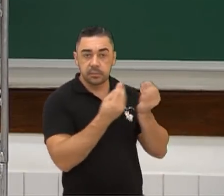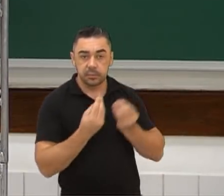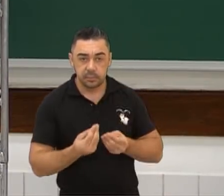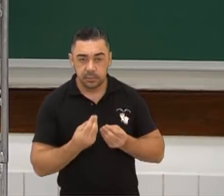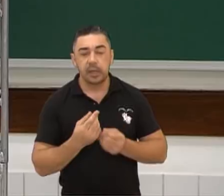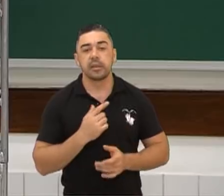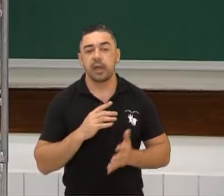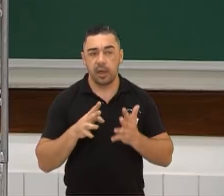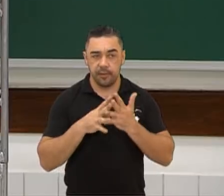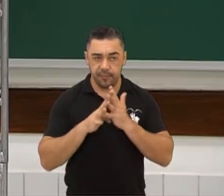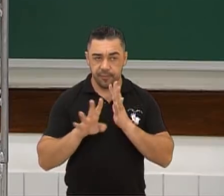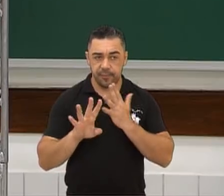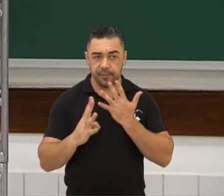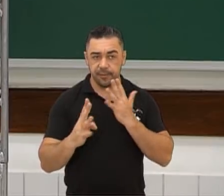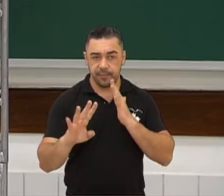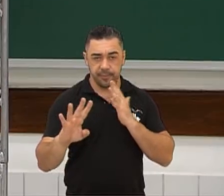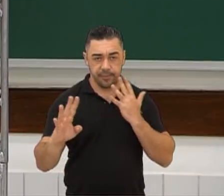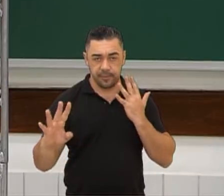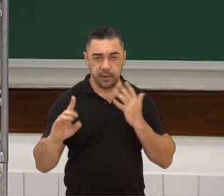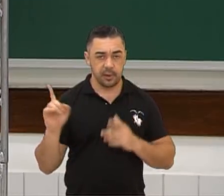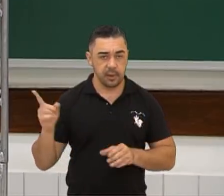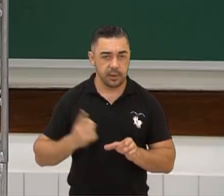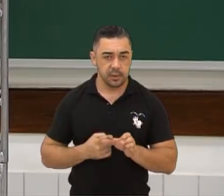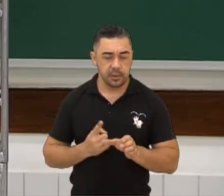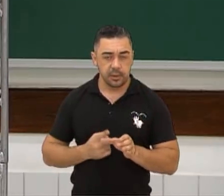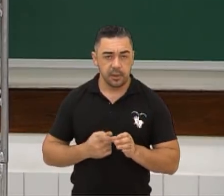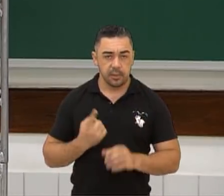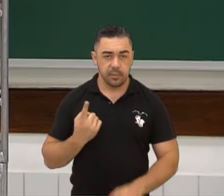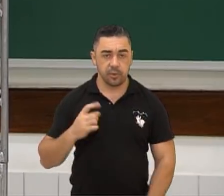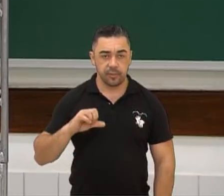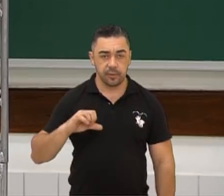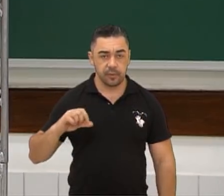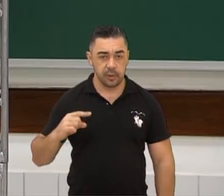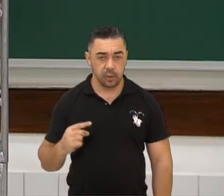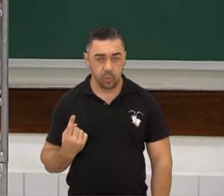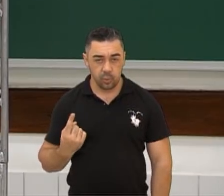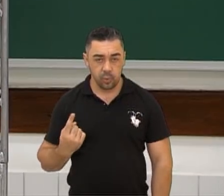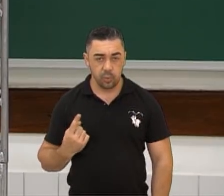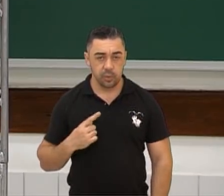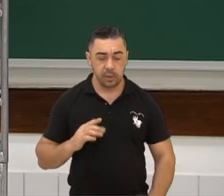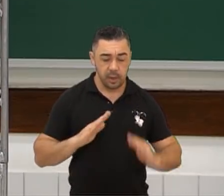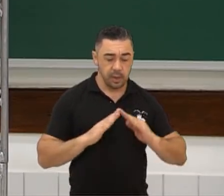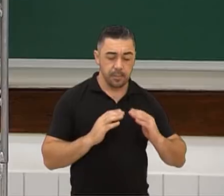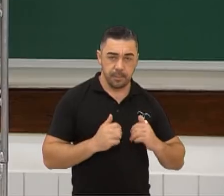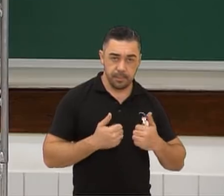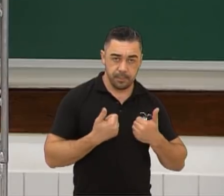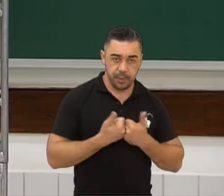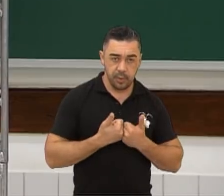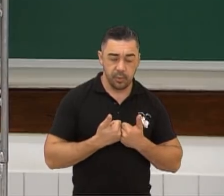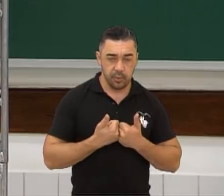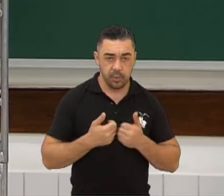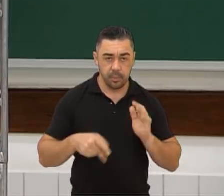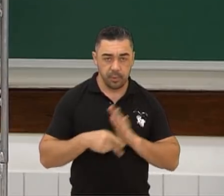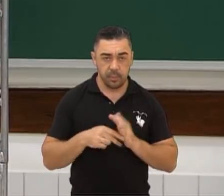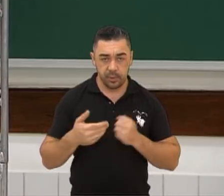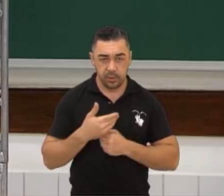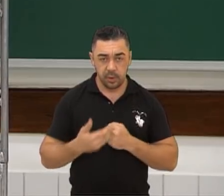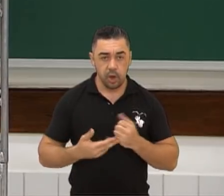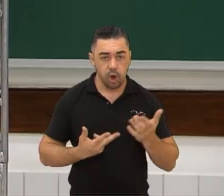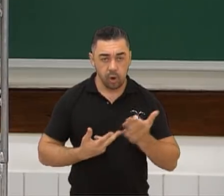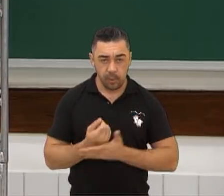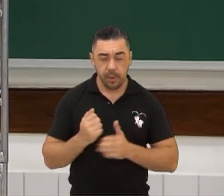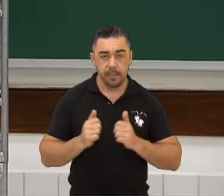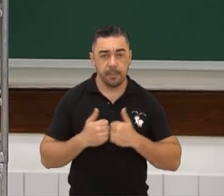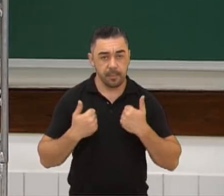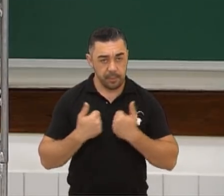até uma fila de pessoas em Moscou em 1991, numa panificadora estatal do Estado, para comprar pão a um